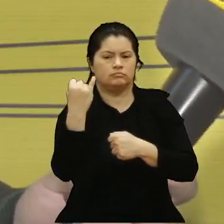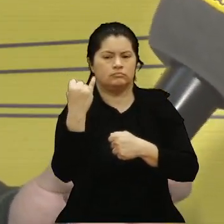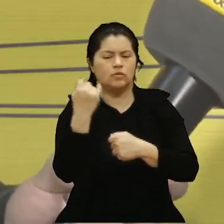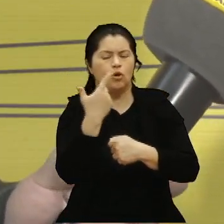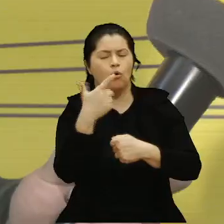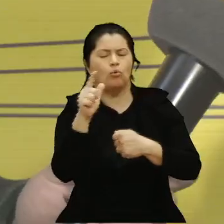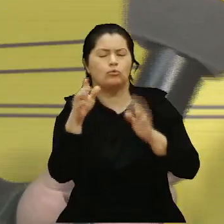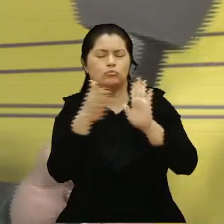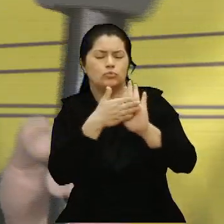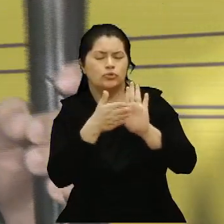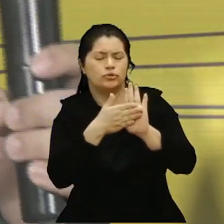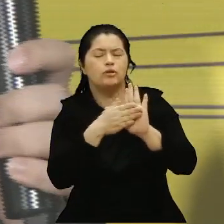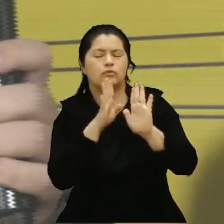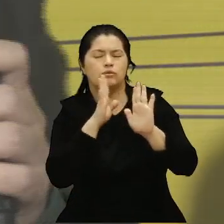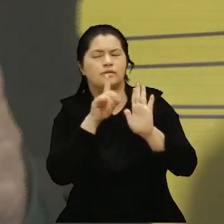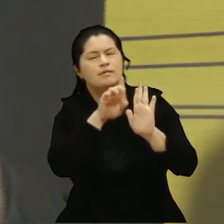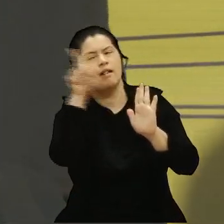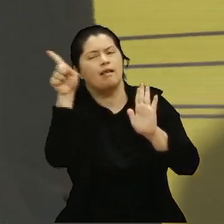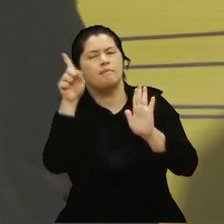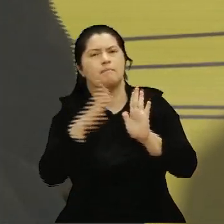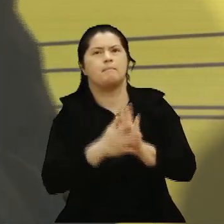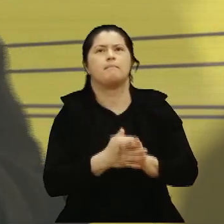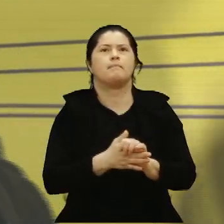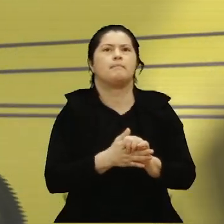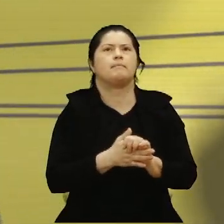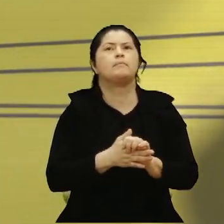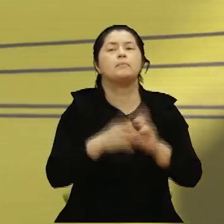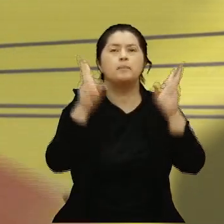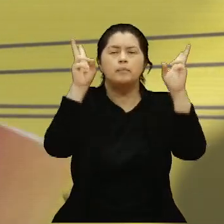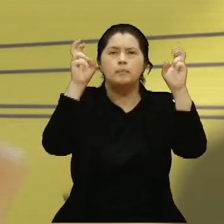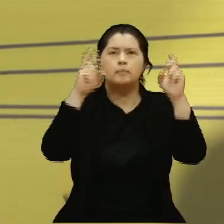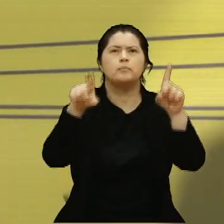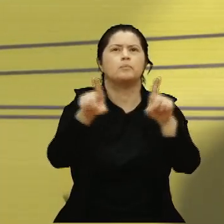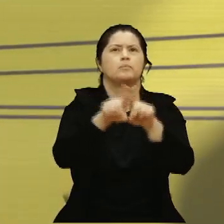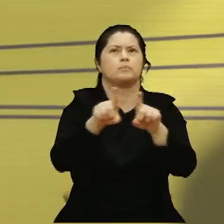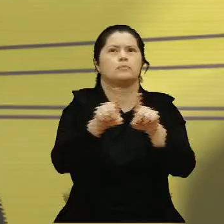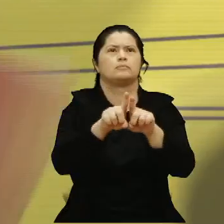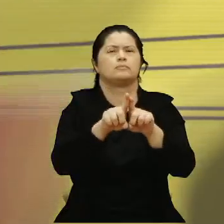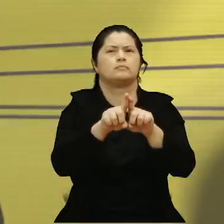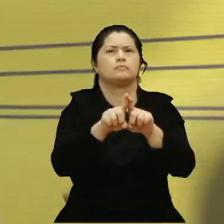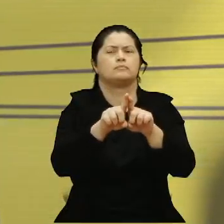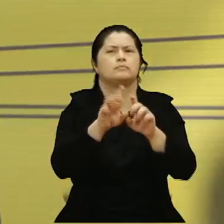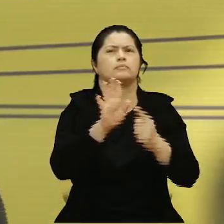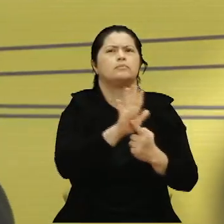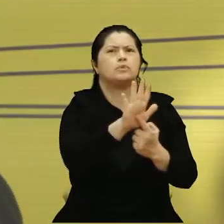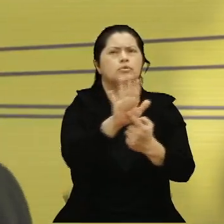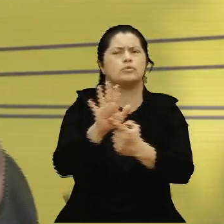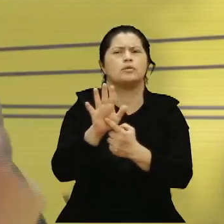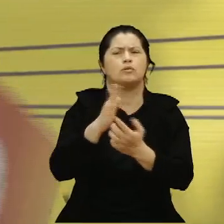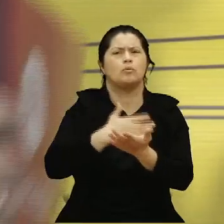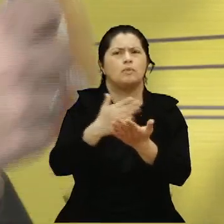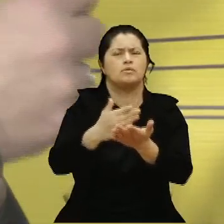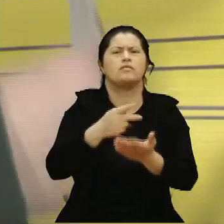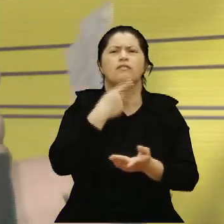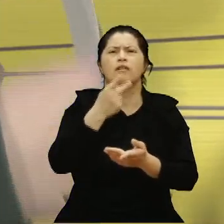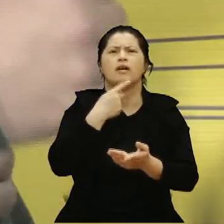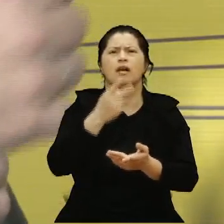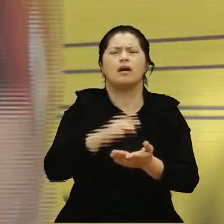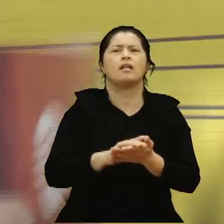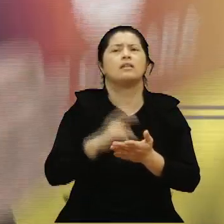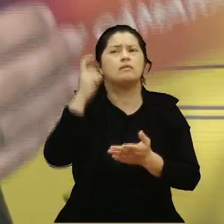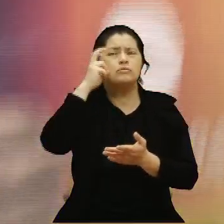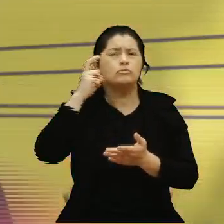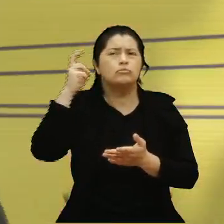projetos que eu conheci lá. E continuando neste tema também, vereadora, a senhora destacou no começo da sua fala sobre a importância da cultura